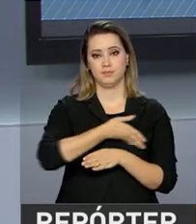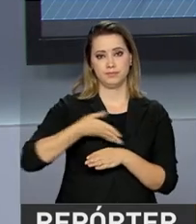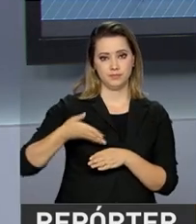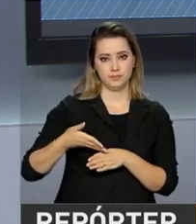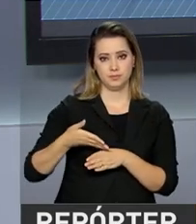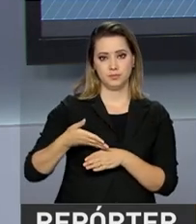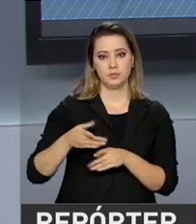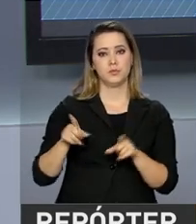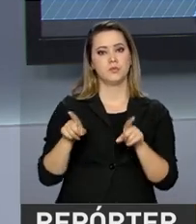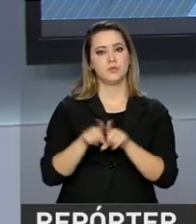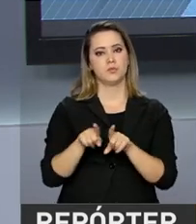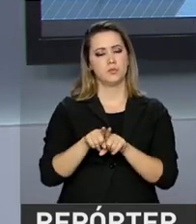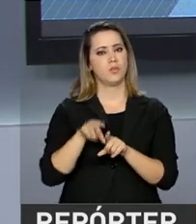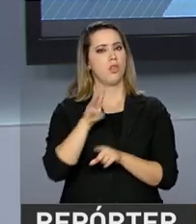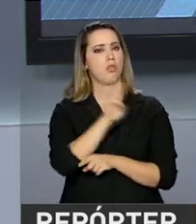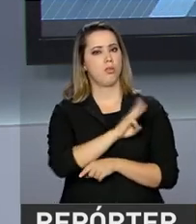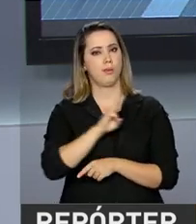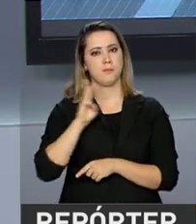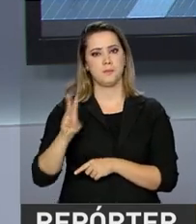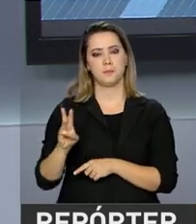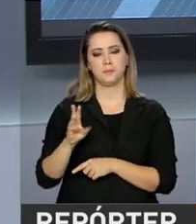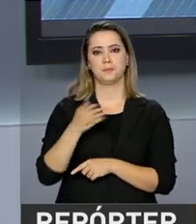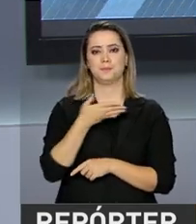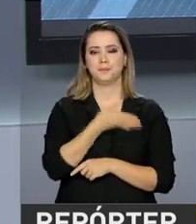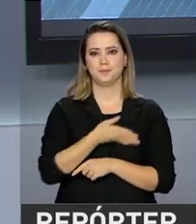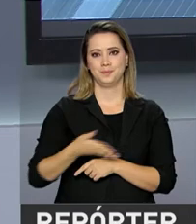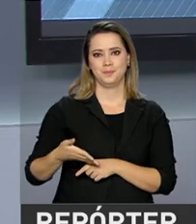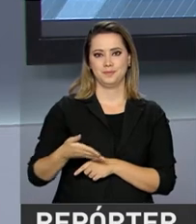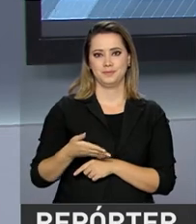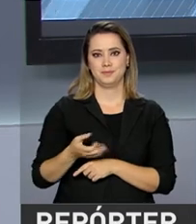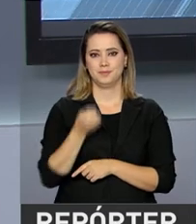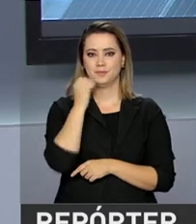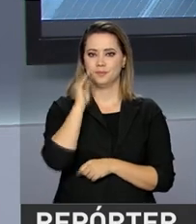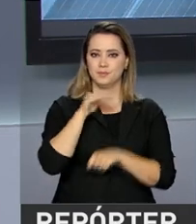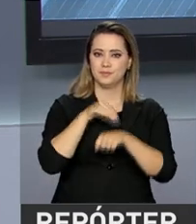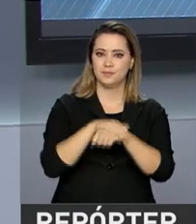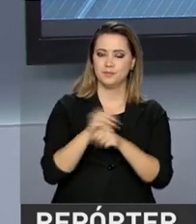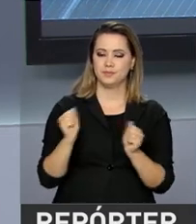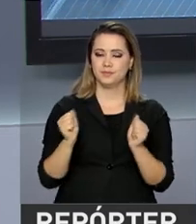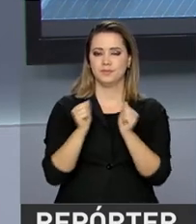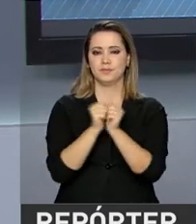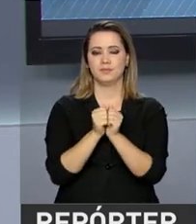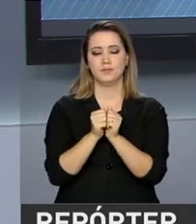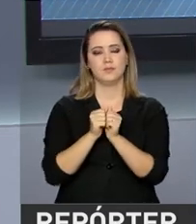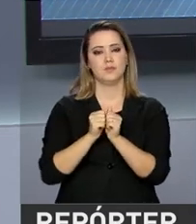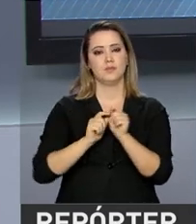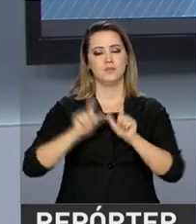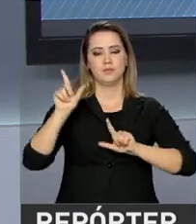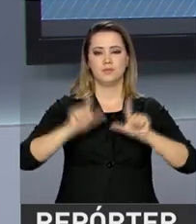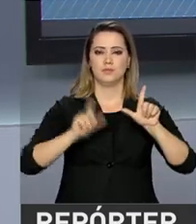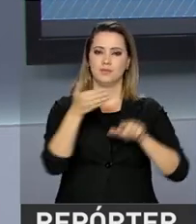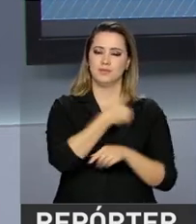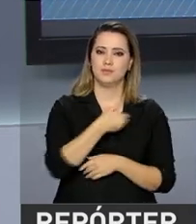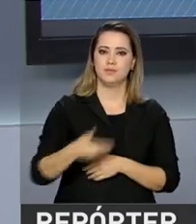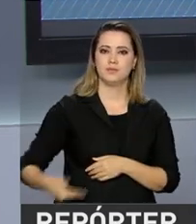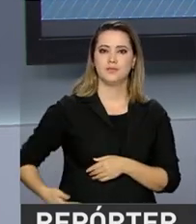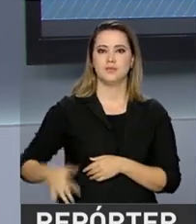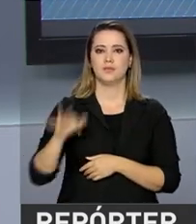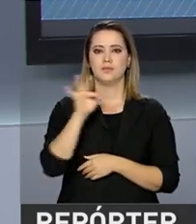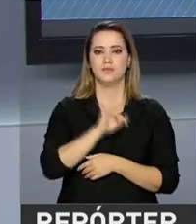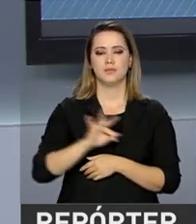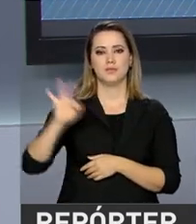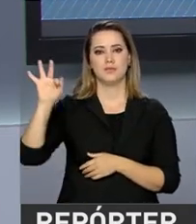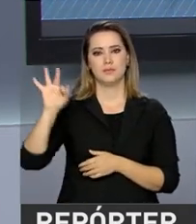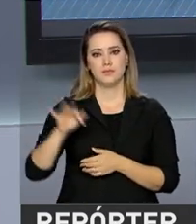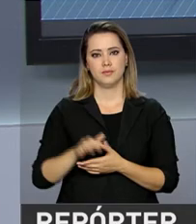nosso canal no youtube ou na página da nbr na internet uma boa noite pra você um ótimo final de semana e continue com a gente aqui na